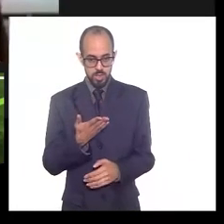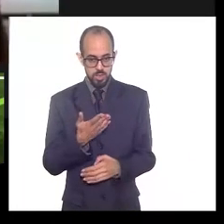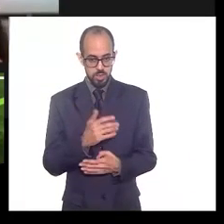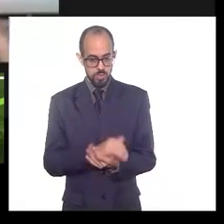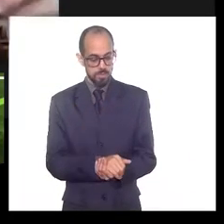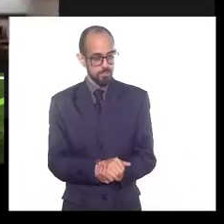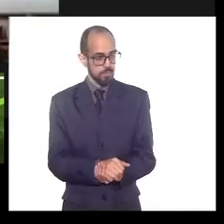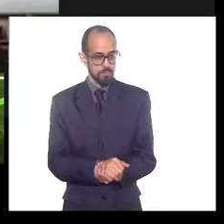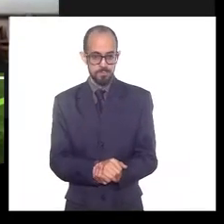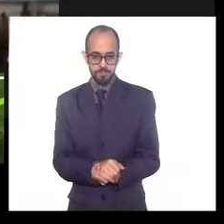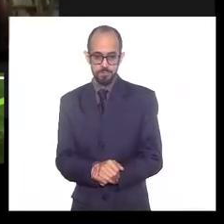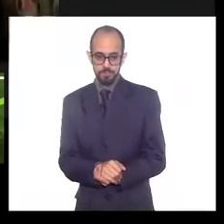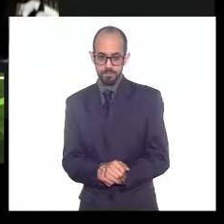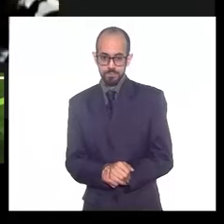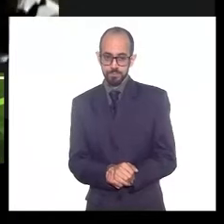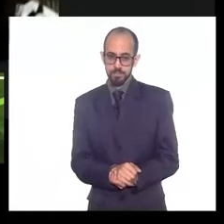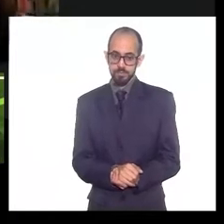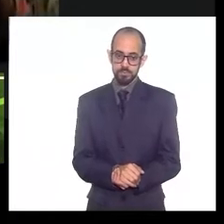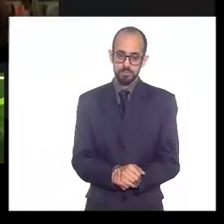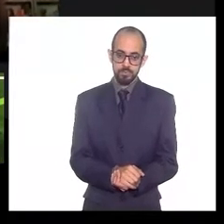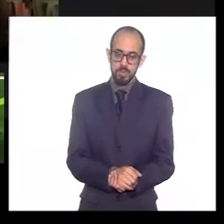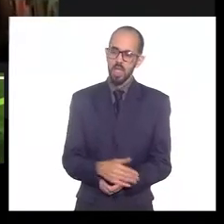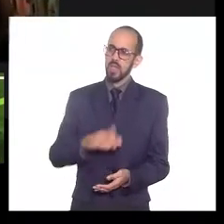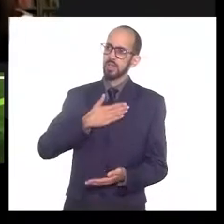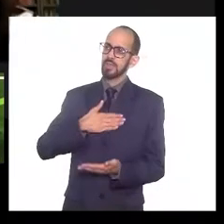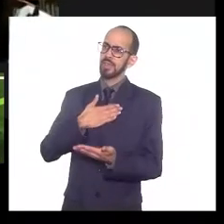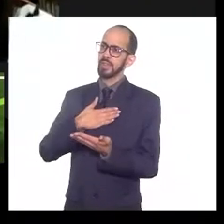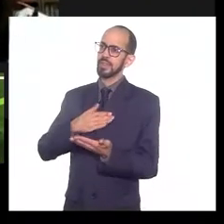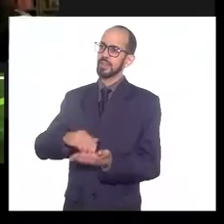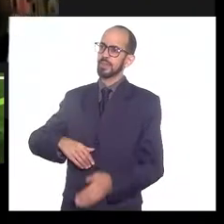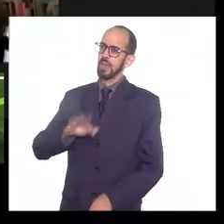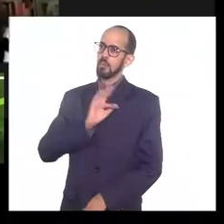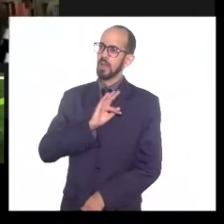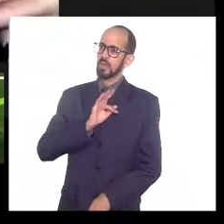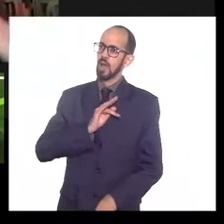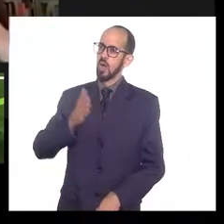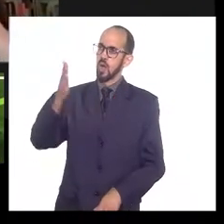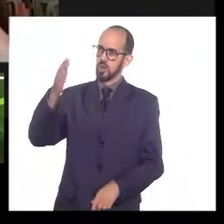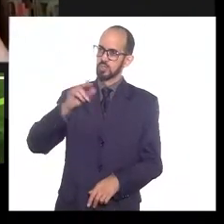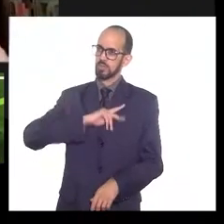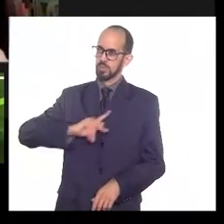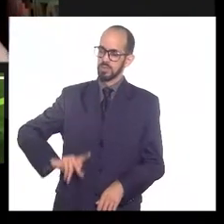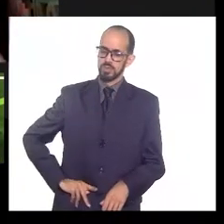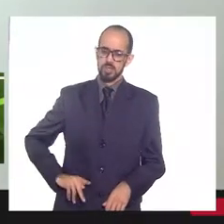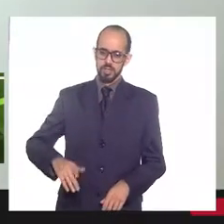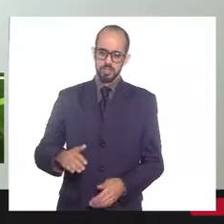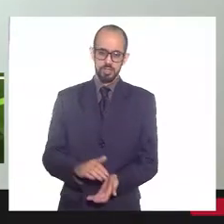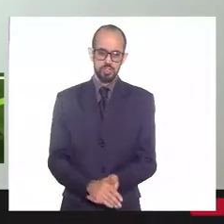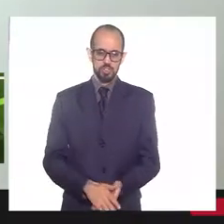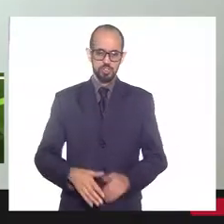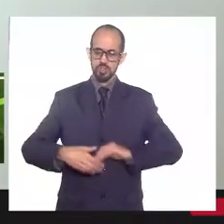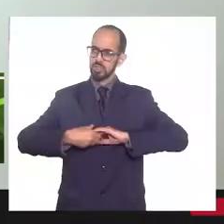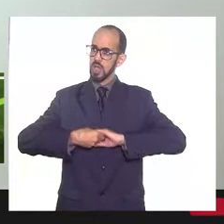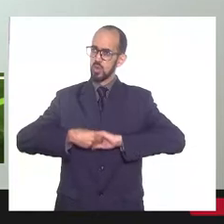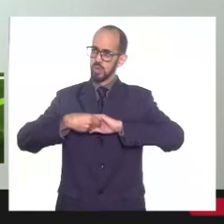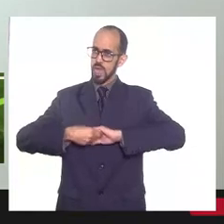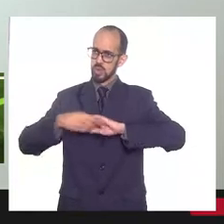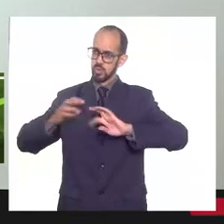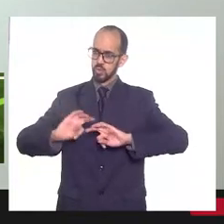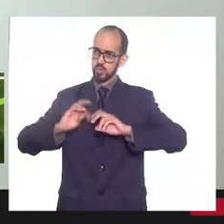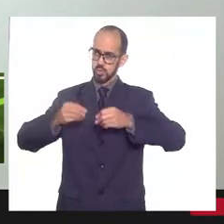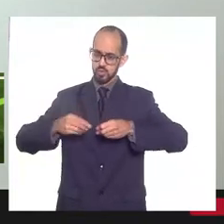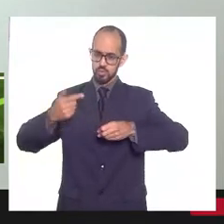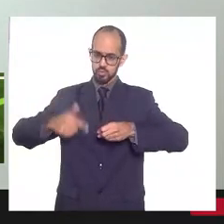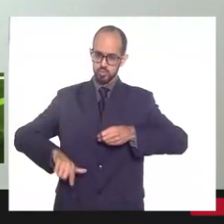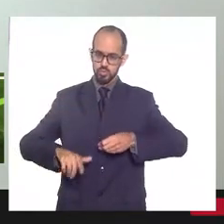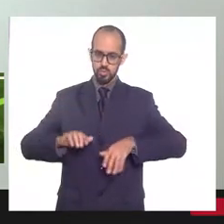e é nobre querida deputada Martha Rocha que Preside essa CPI mais uma vez saudar a todos